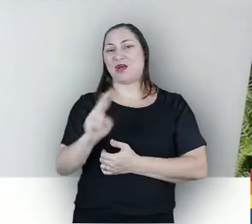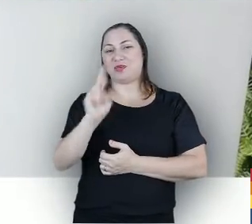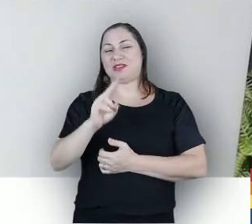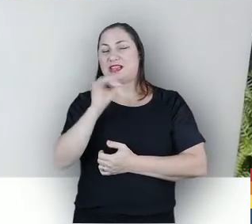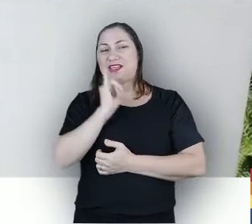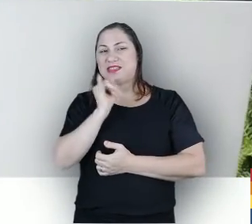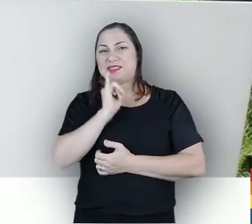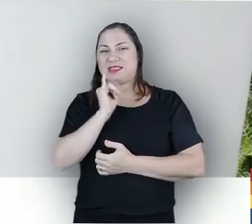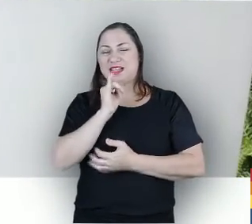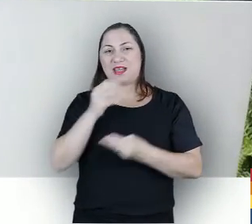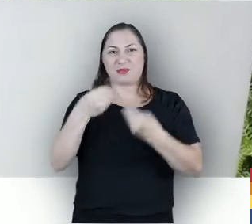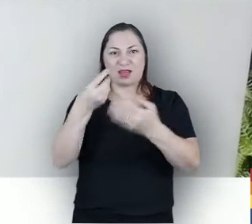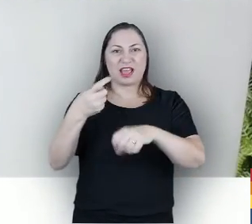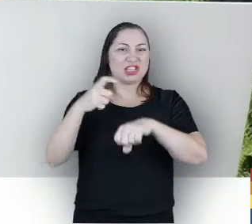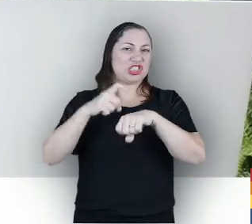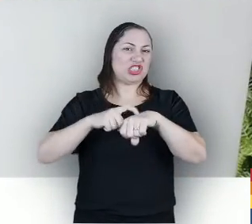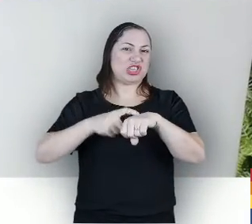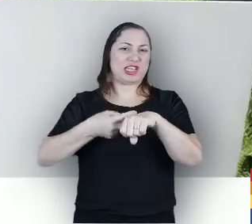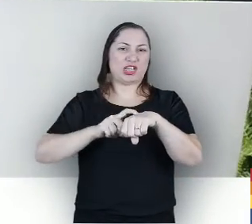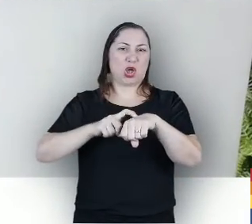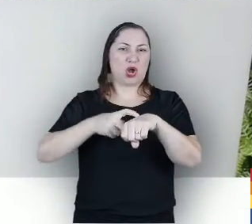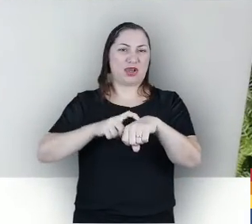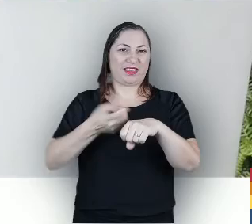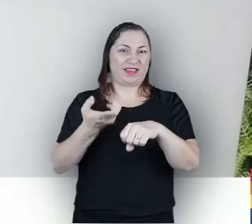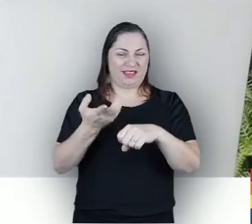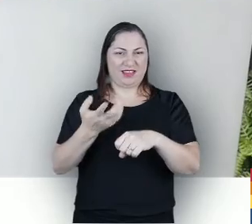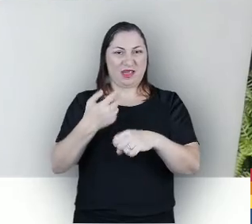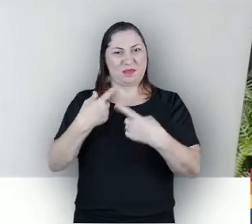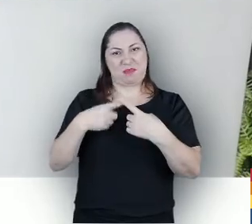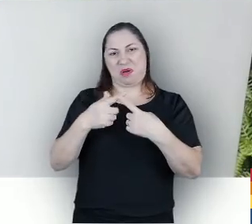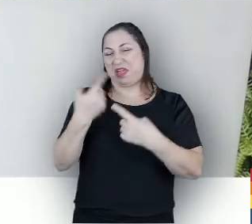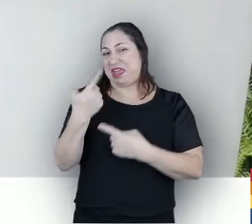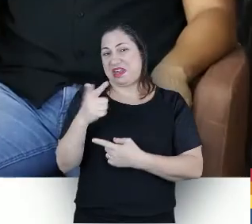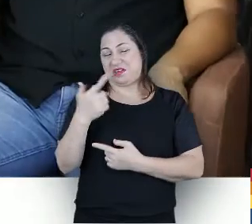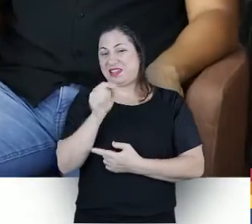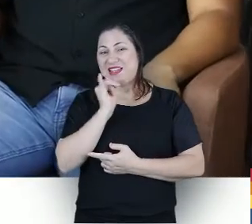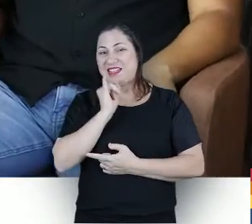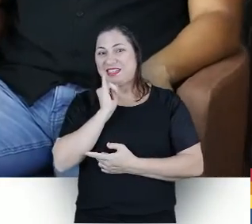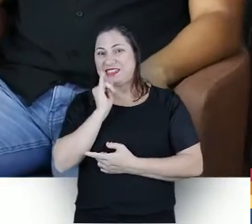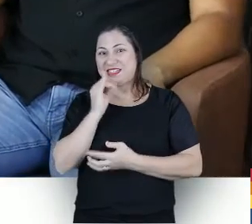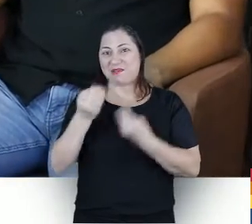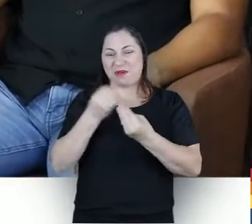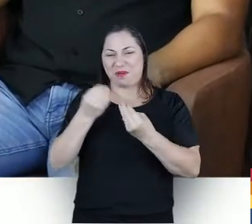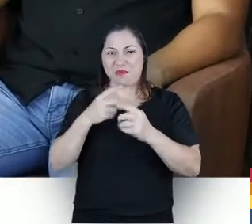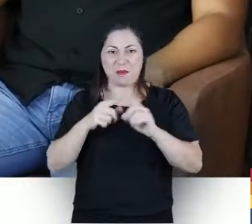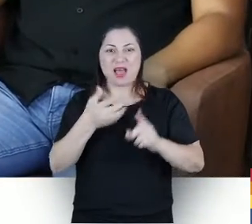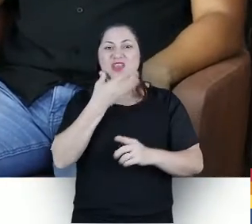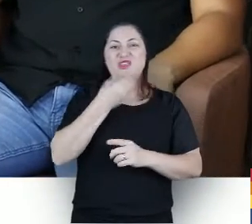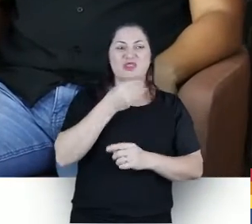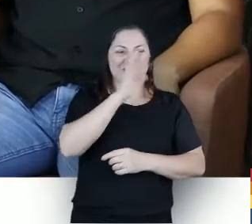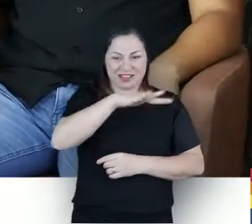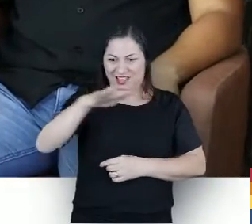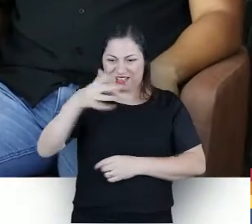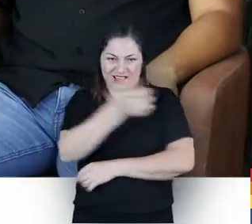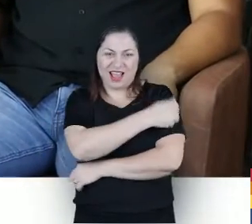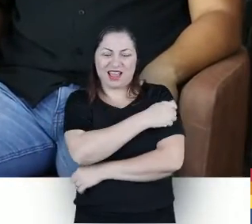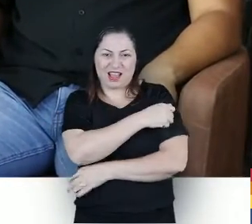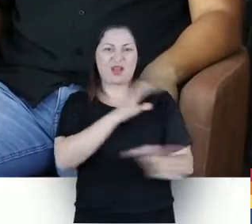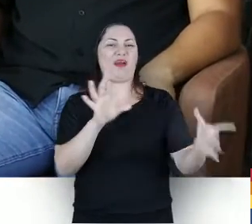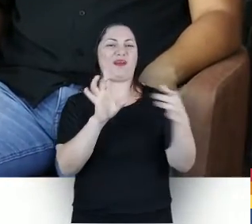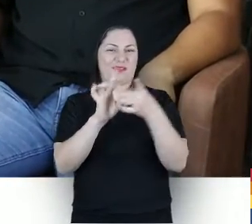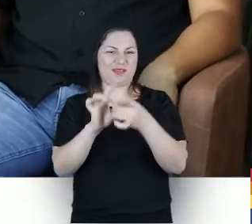sentir incluído, né? Vai fazer mais sentido e significativo para ele, né? Eu tenho brincado muito que eu ainda não